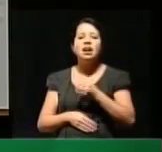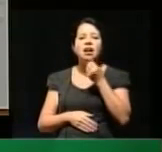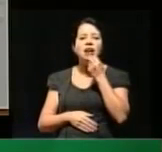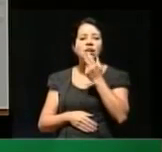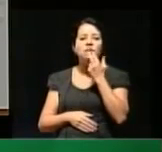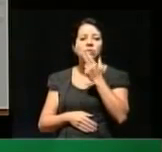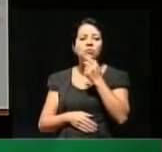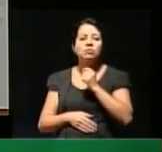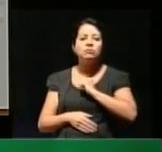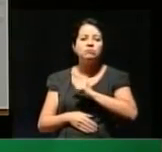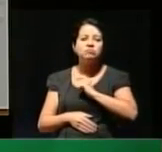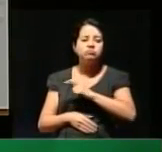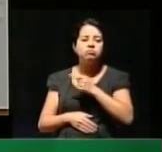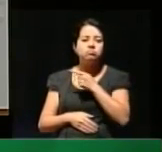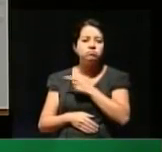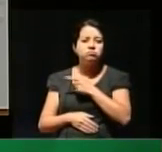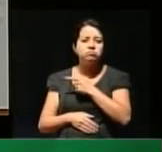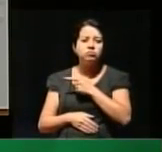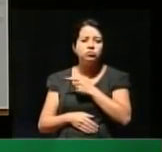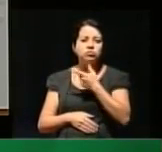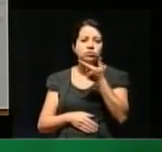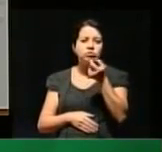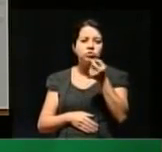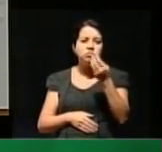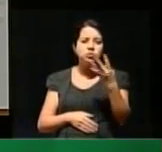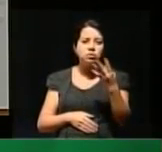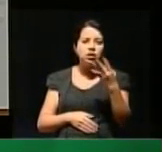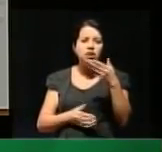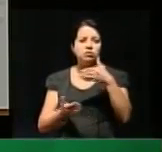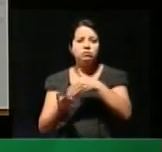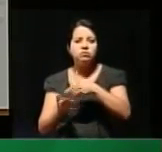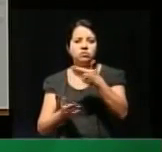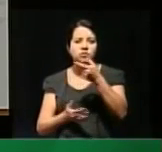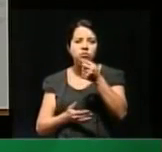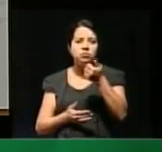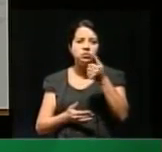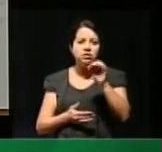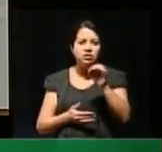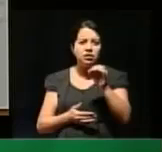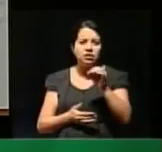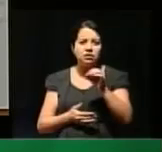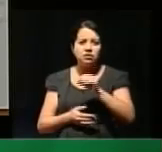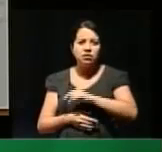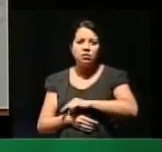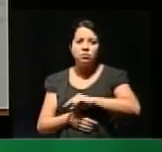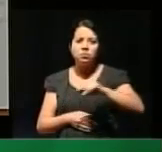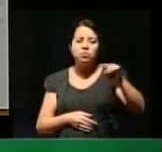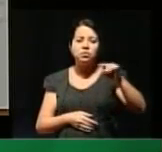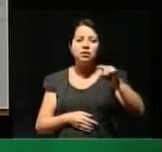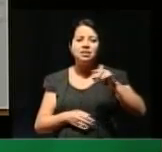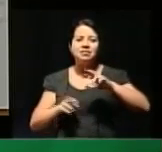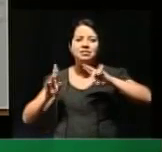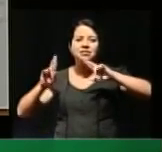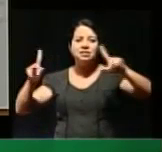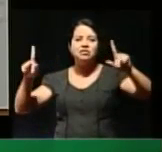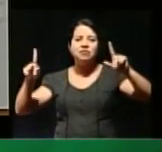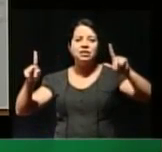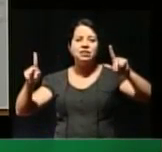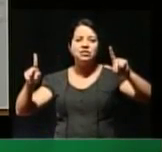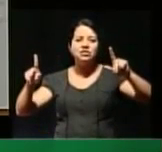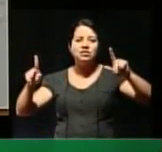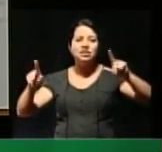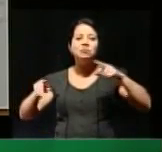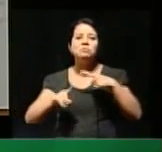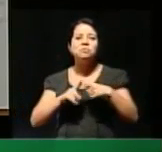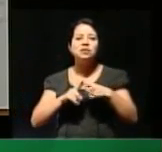Né? Vocês olhem a parte azul, de 2004 para 2010, a enorme diferença que houve com acesso ao